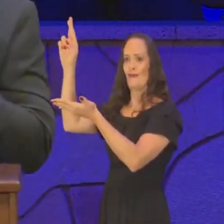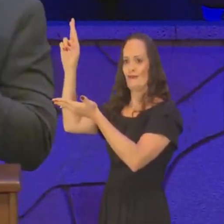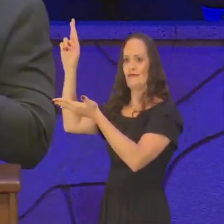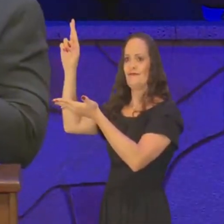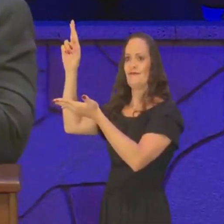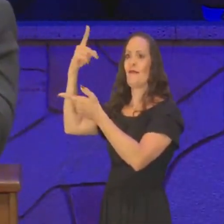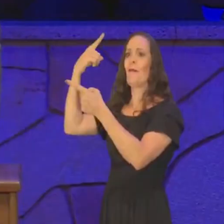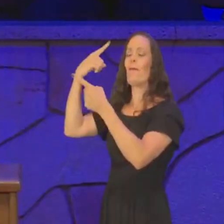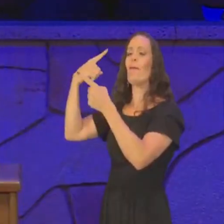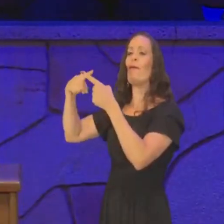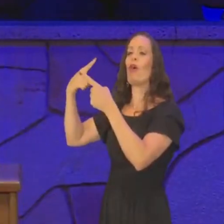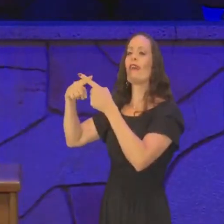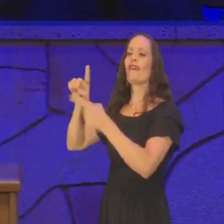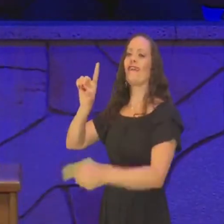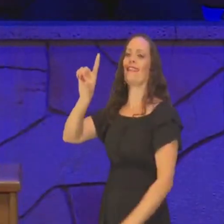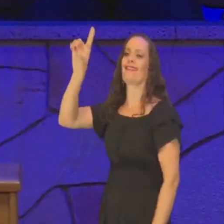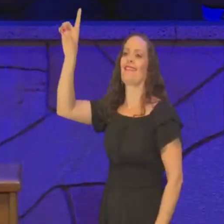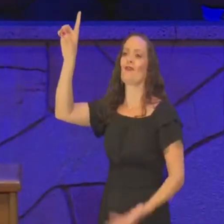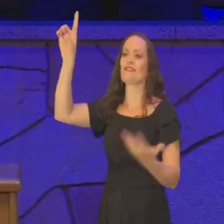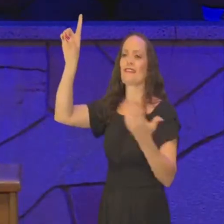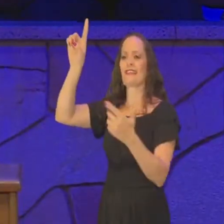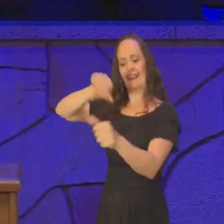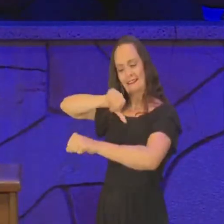nos recoloca diante do Pai.